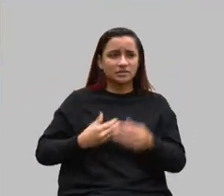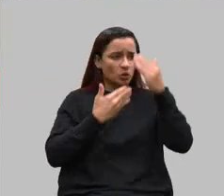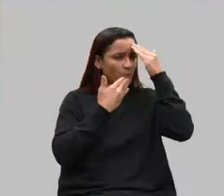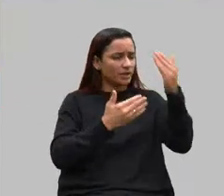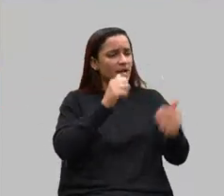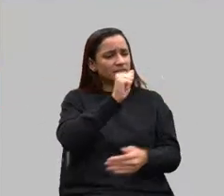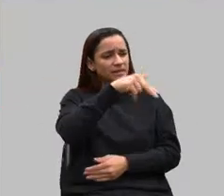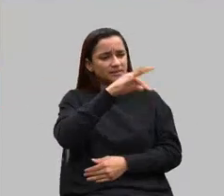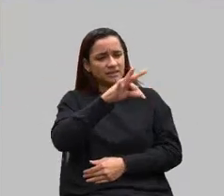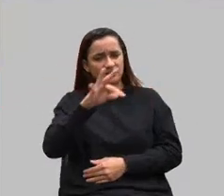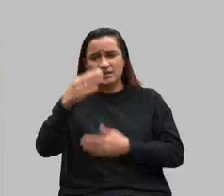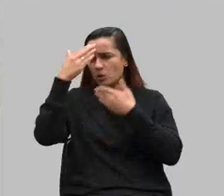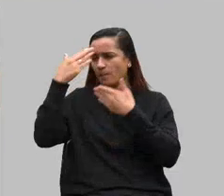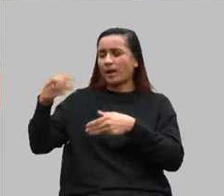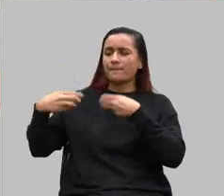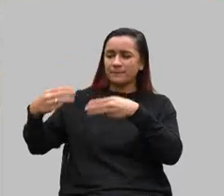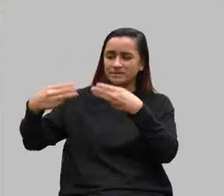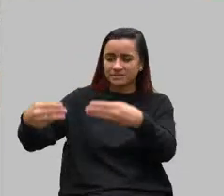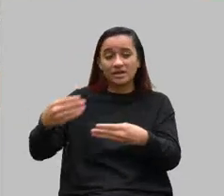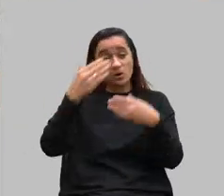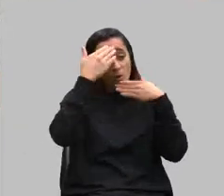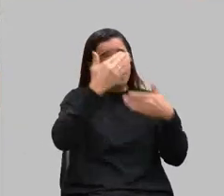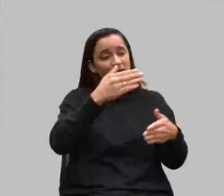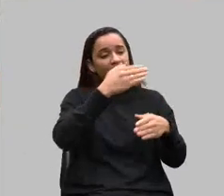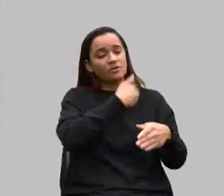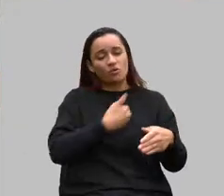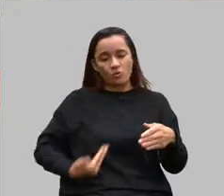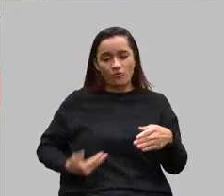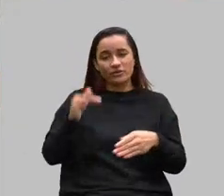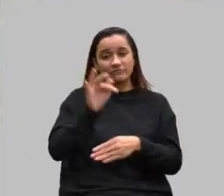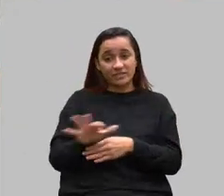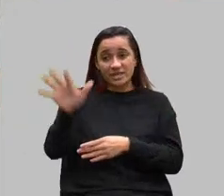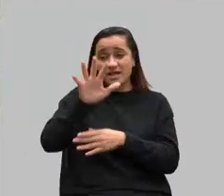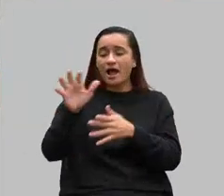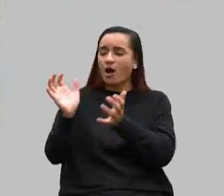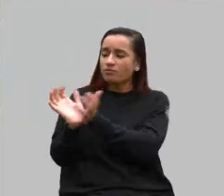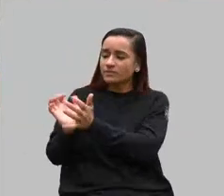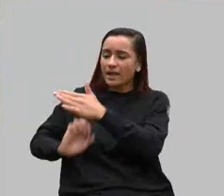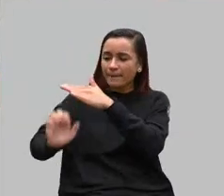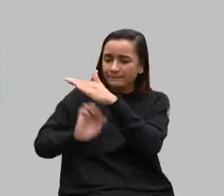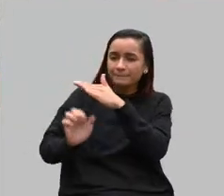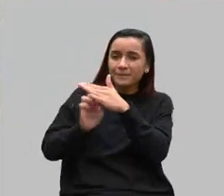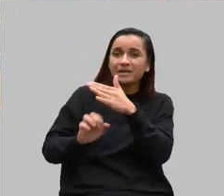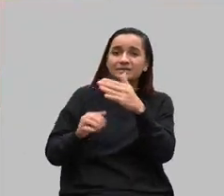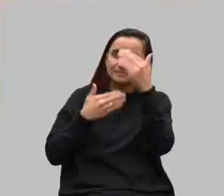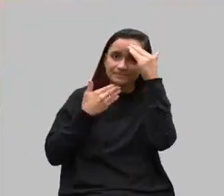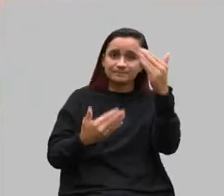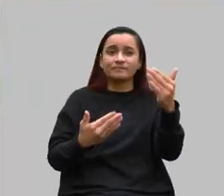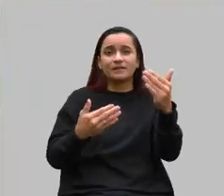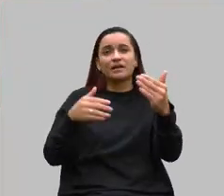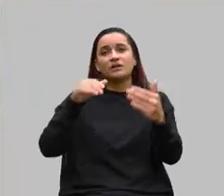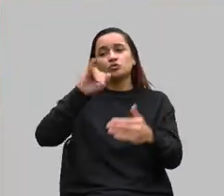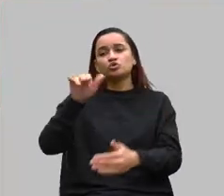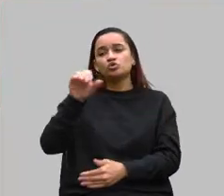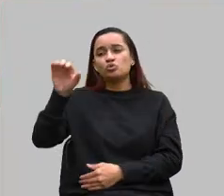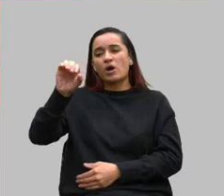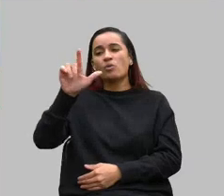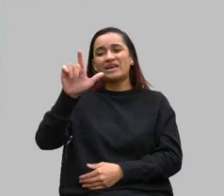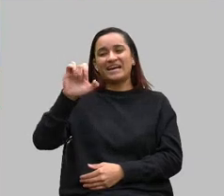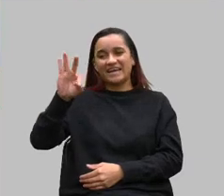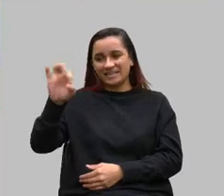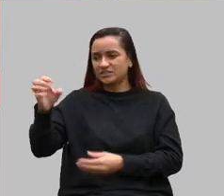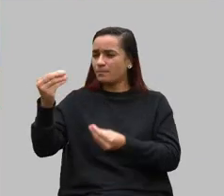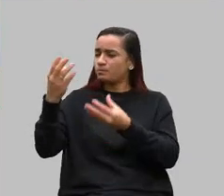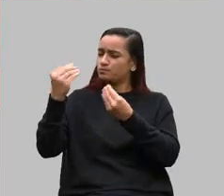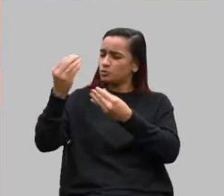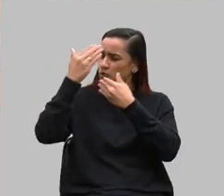ao Ministério ao governo federal as concessionárias a mais uma vez a você João Leite muito muito obrigada